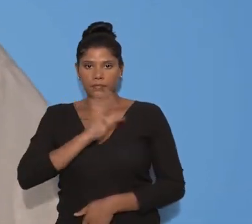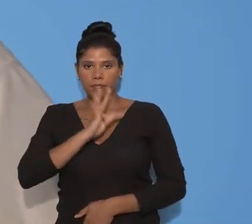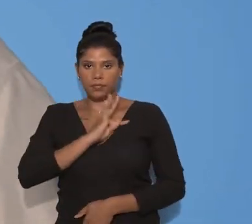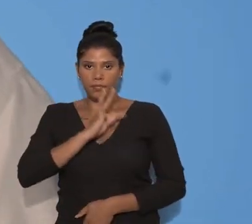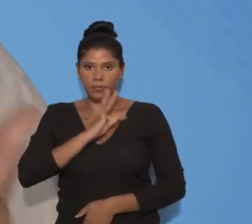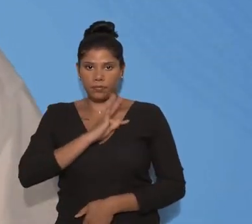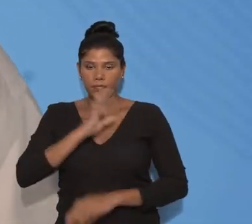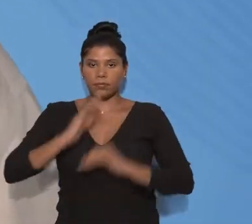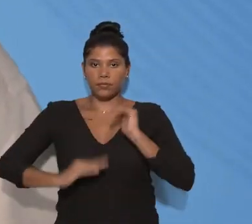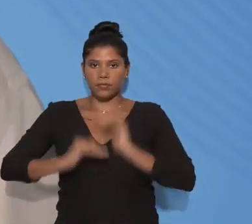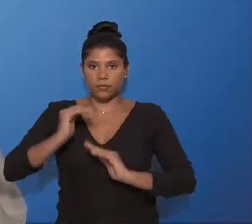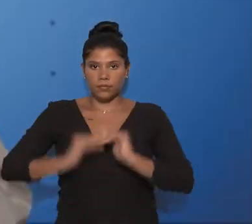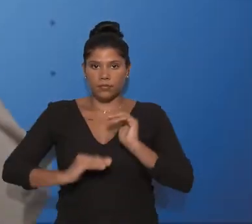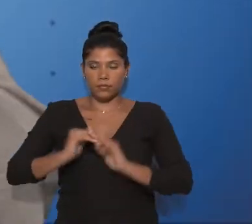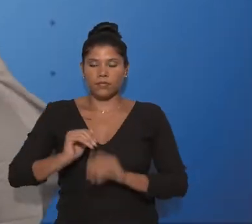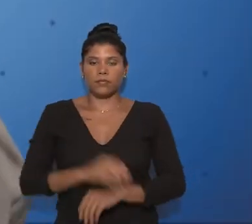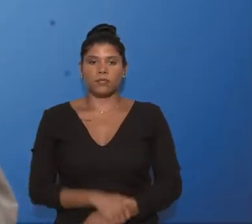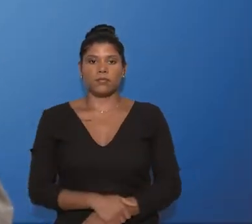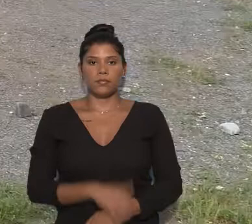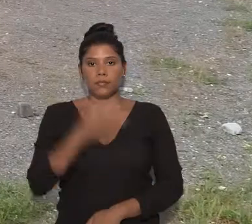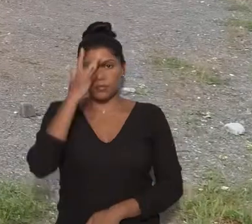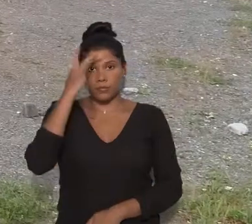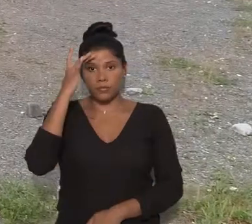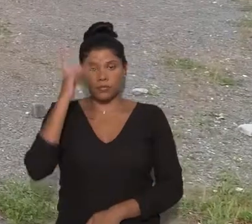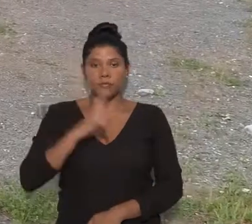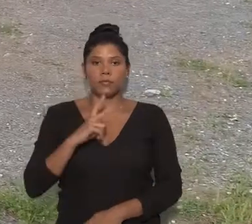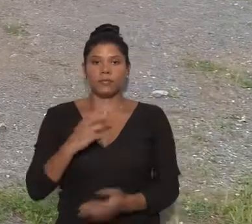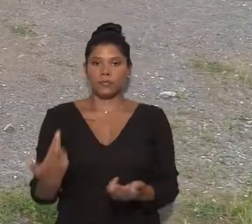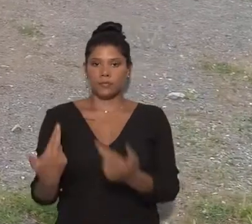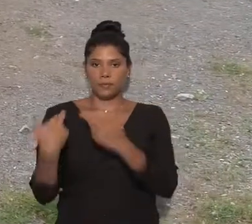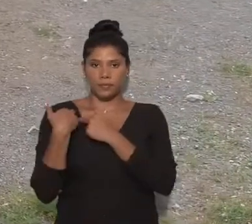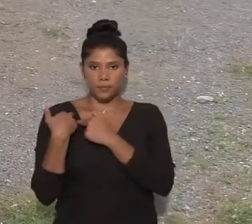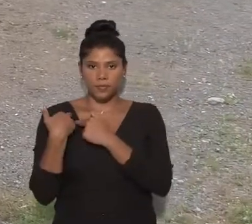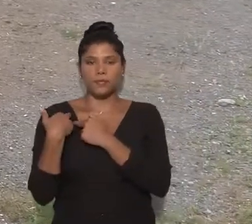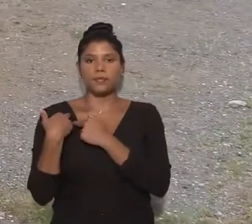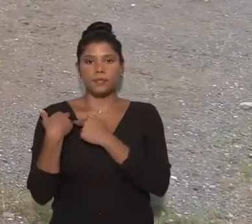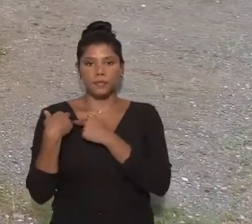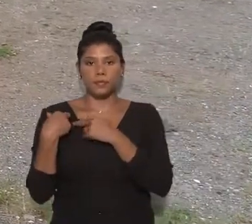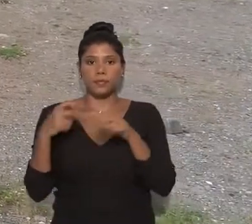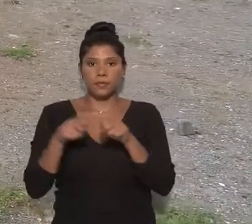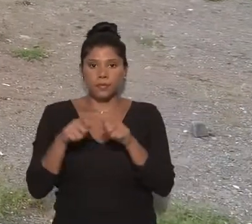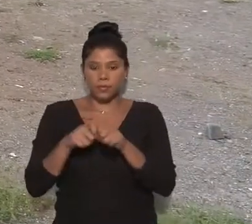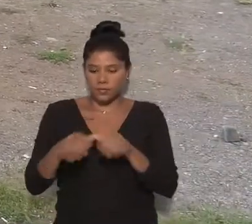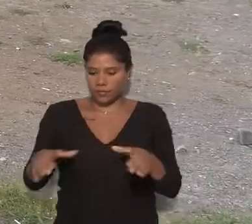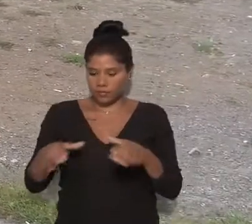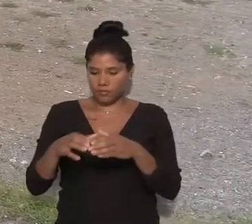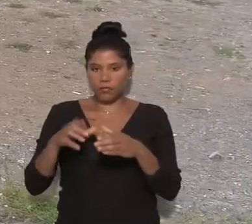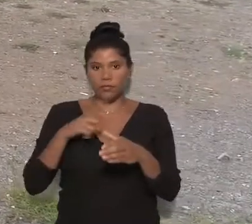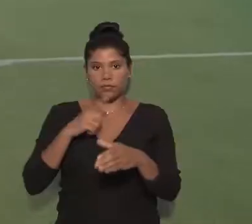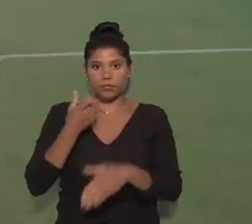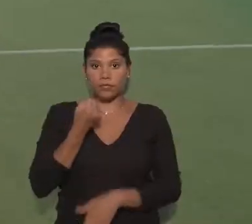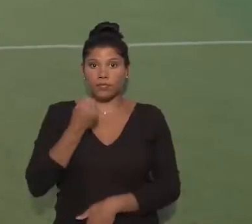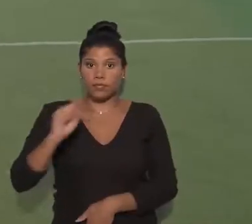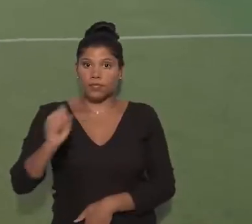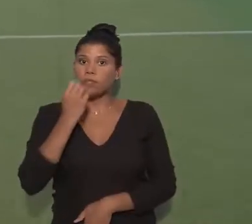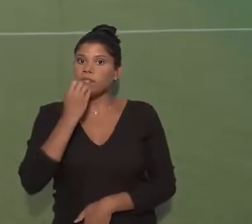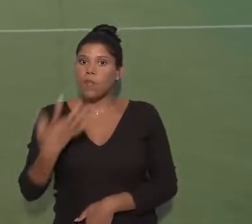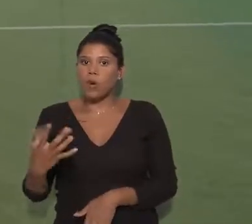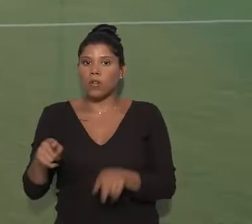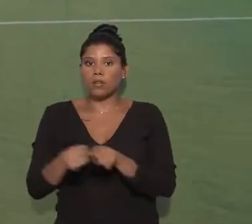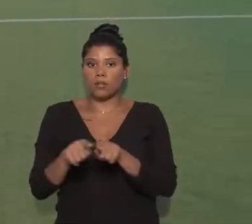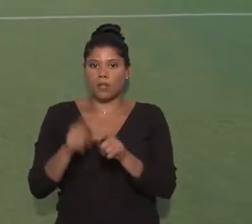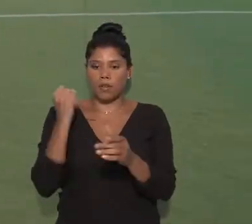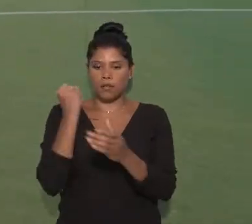técnica, pelo treinador, aquela pessoa que tem a responsabilidade de fazer a sua equipe ser boa na defesa e segura